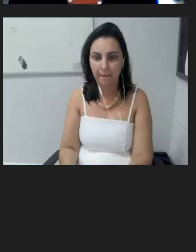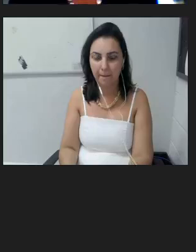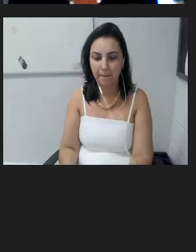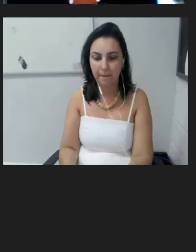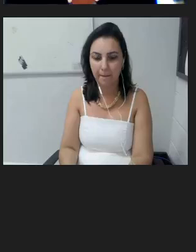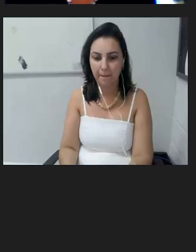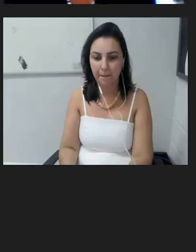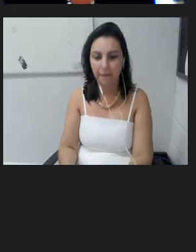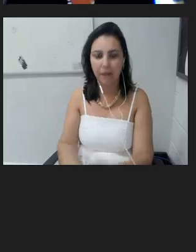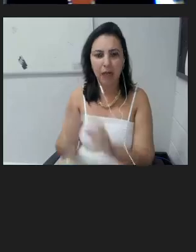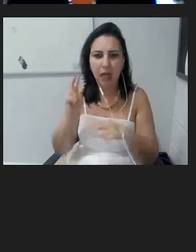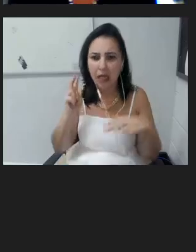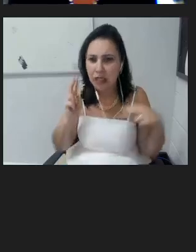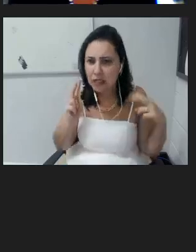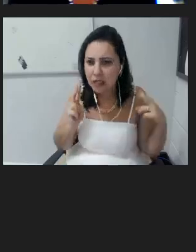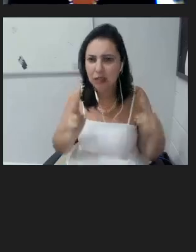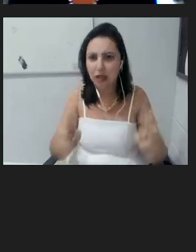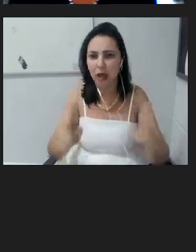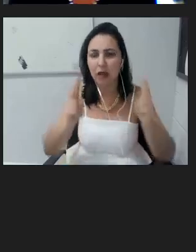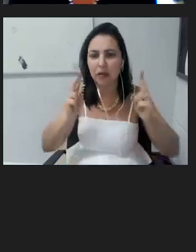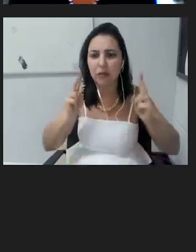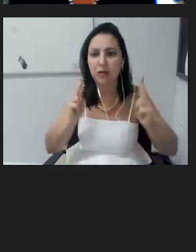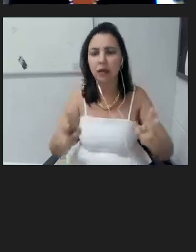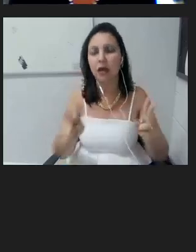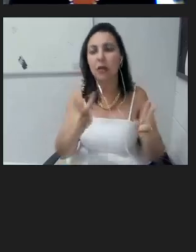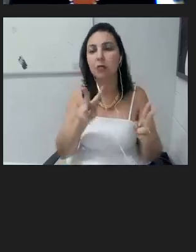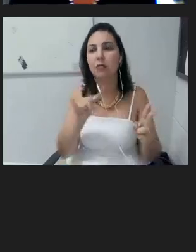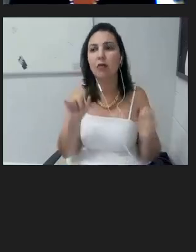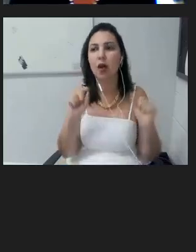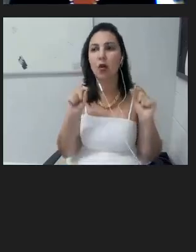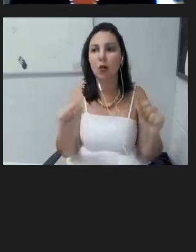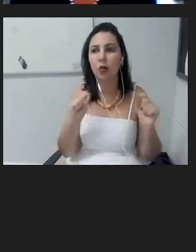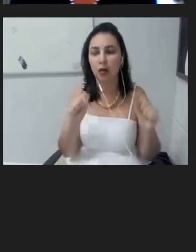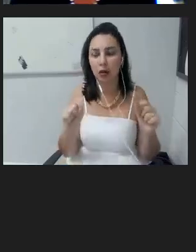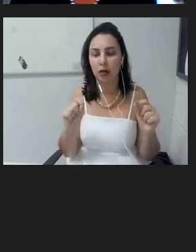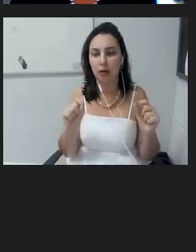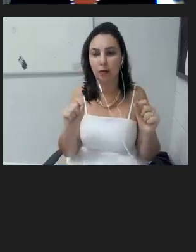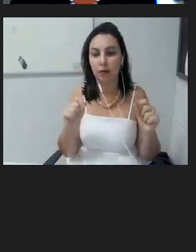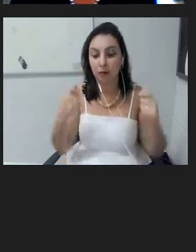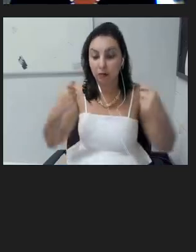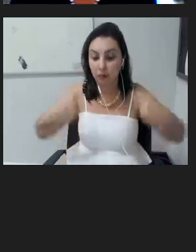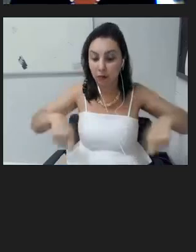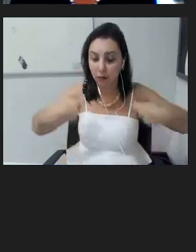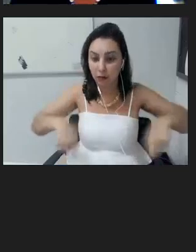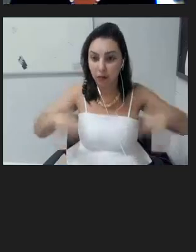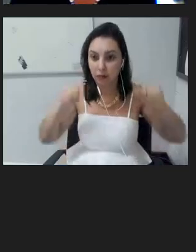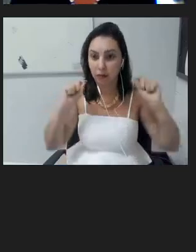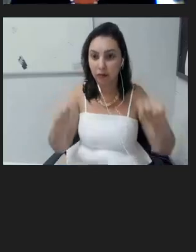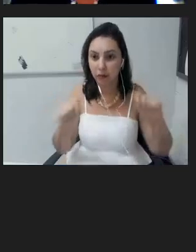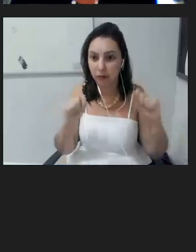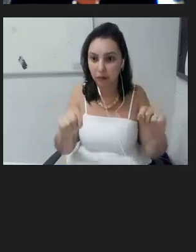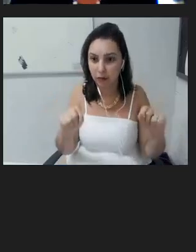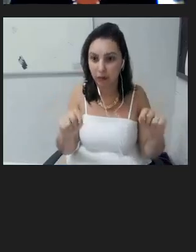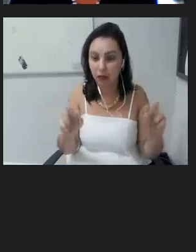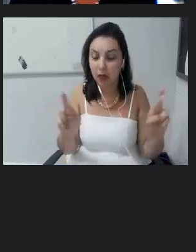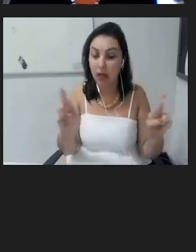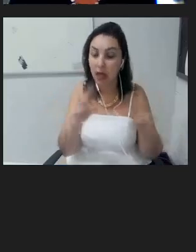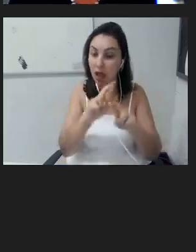Sempre, a gente vai trabalhar numa dimensão, precisa trabalhar numa dimensão da